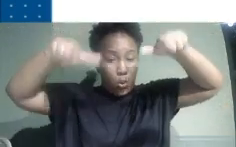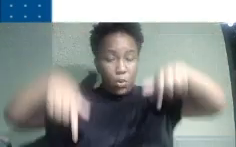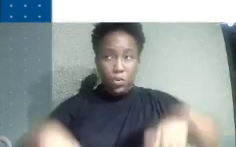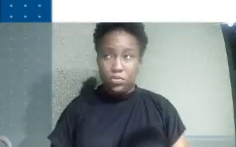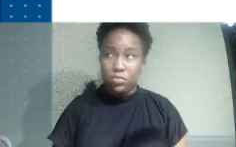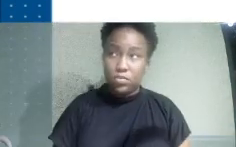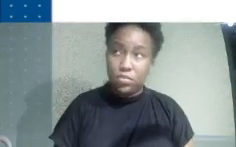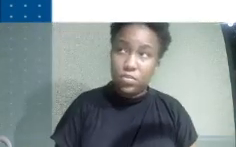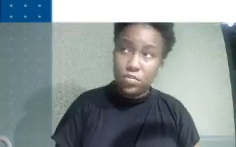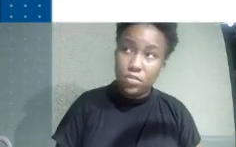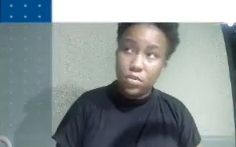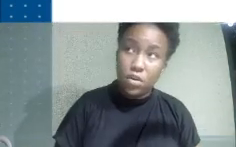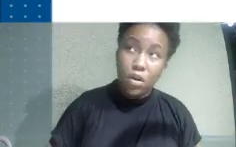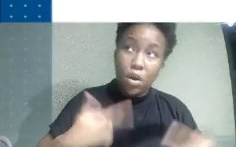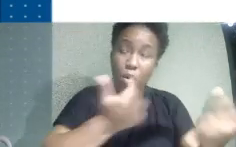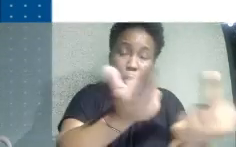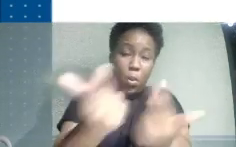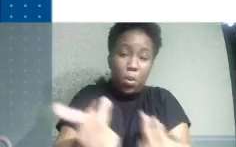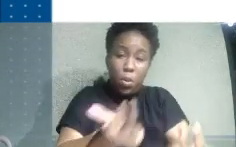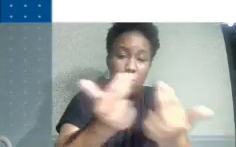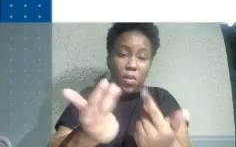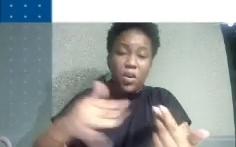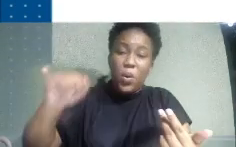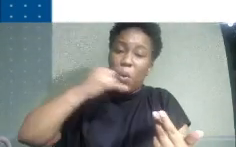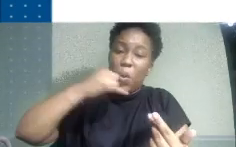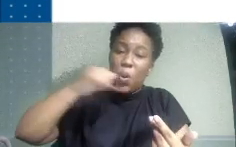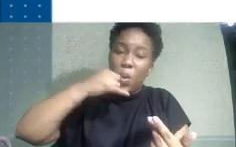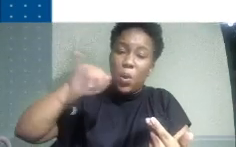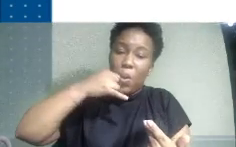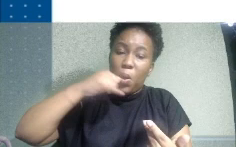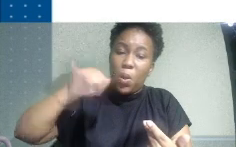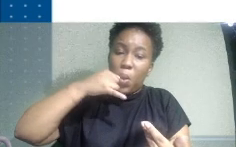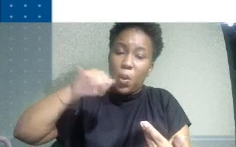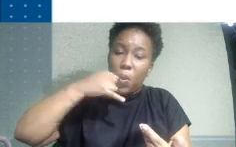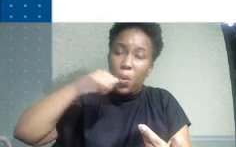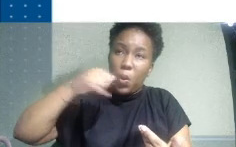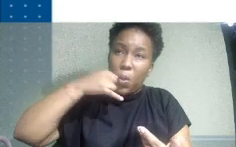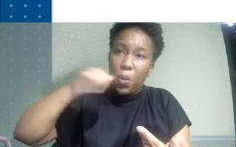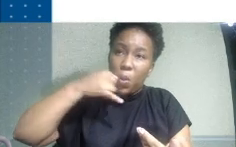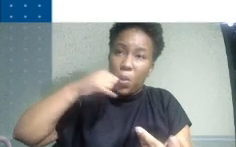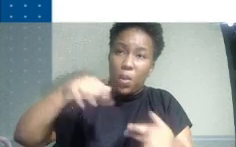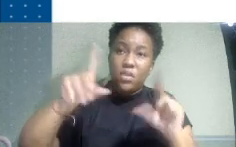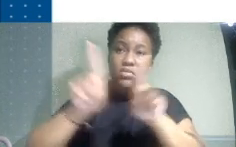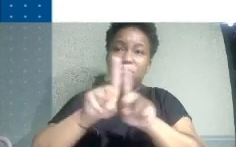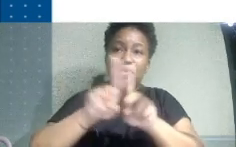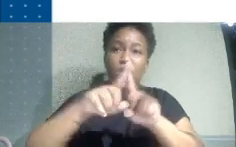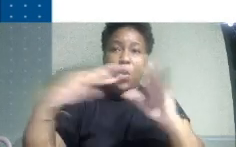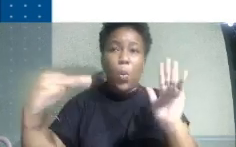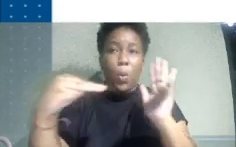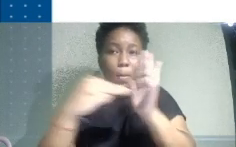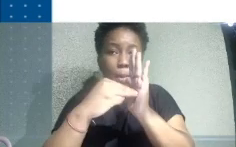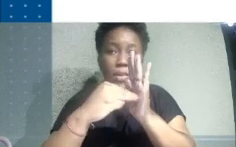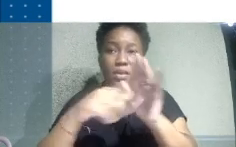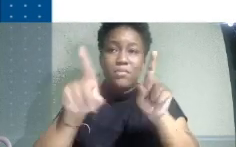A função é a mesma, tá, pessoal? Conduzir os fios e cabos até os pontos de utilização. Tanto tomada quanto pontos de